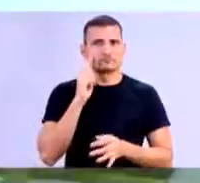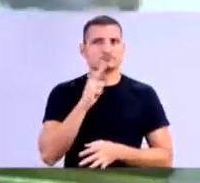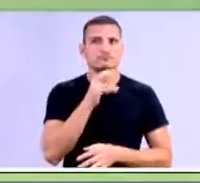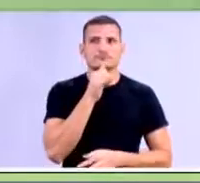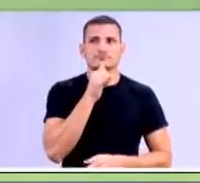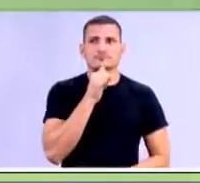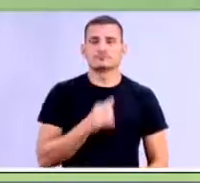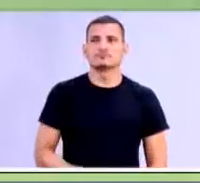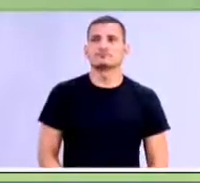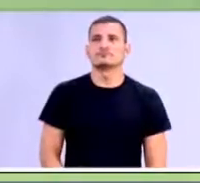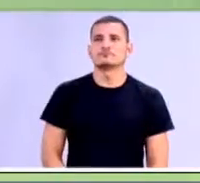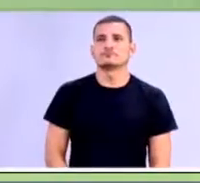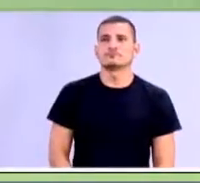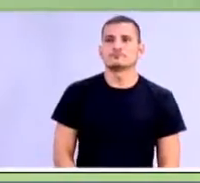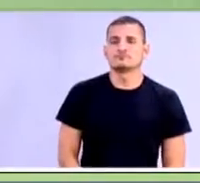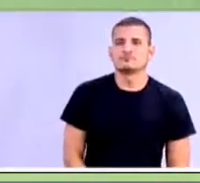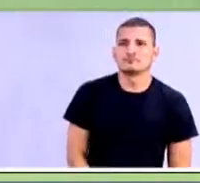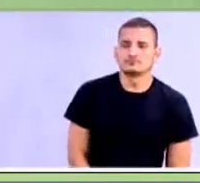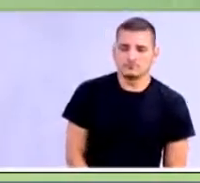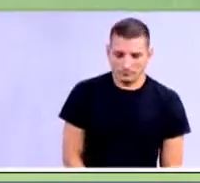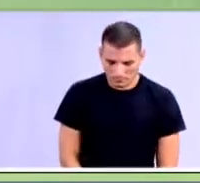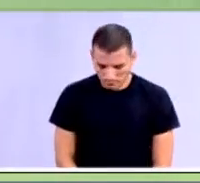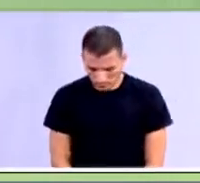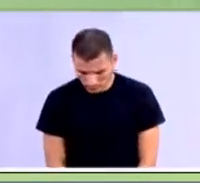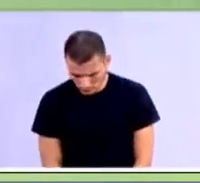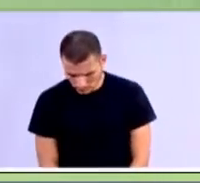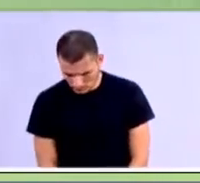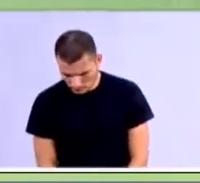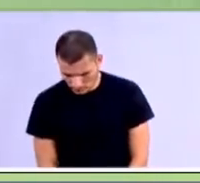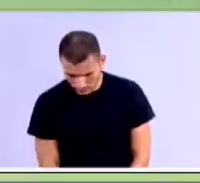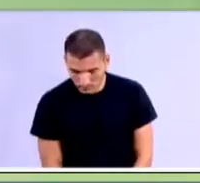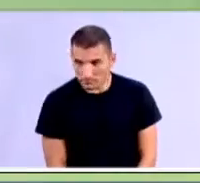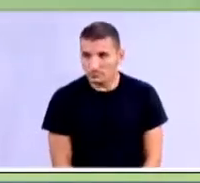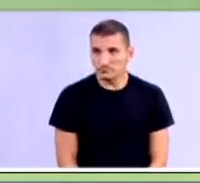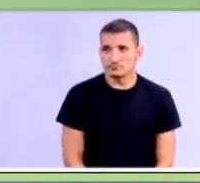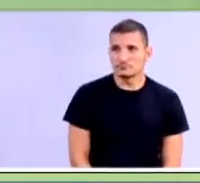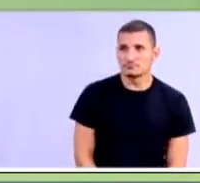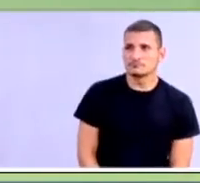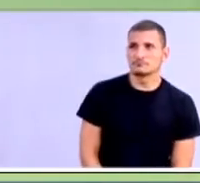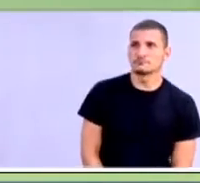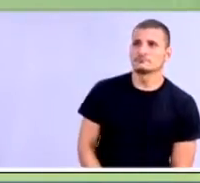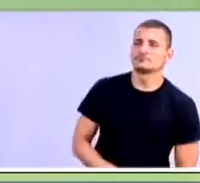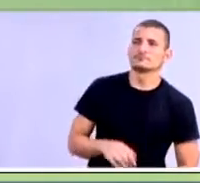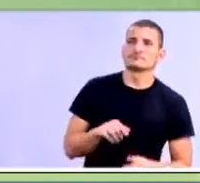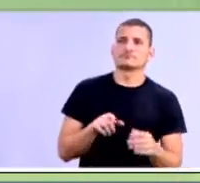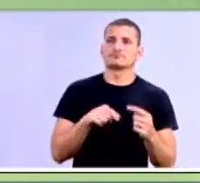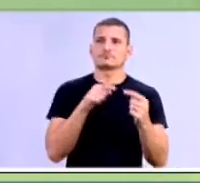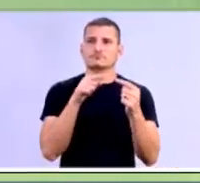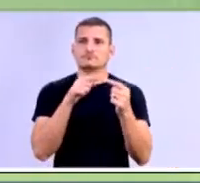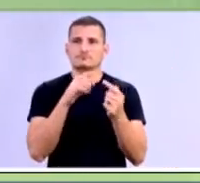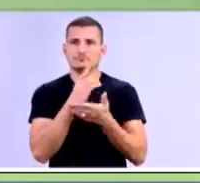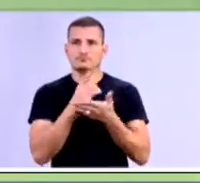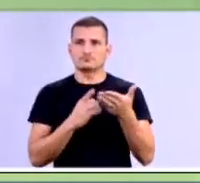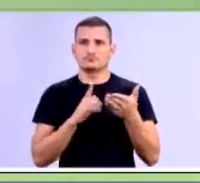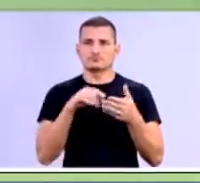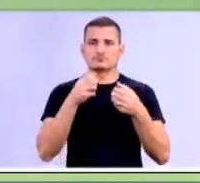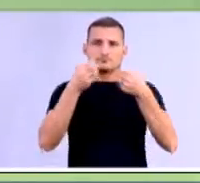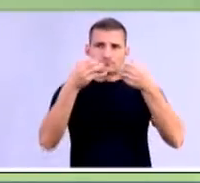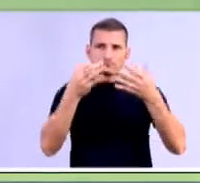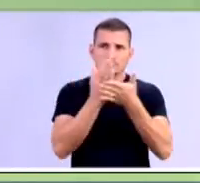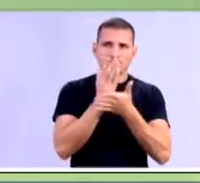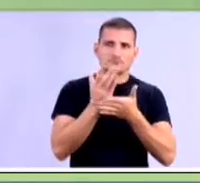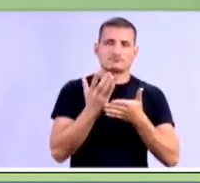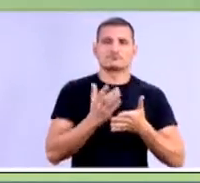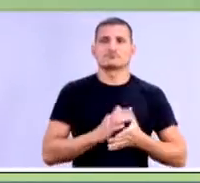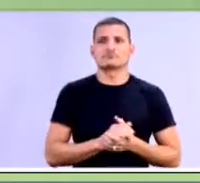exemplo. O objetivo da declaração. Declarar, conceituar ou explicar algo a alguém. São